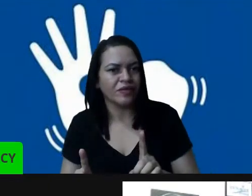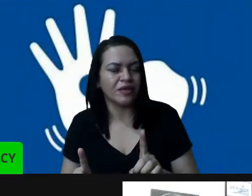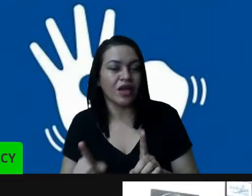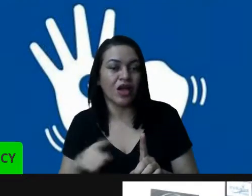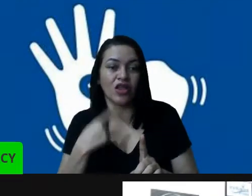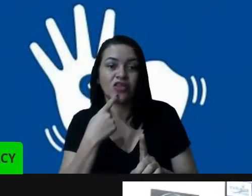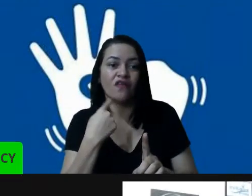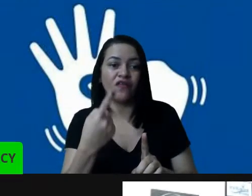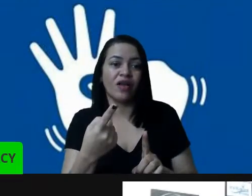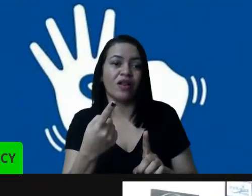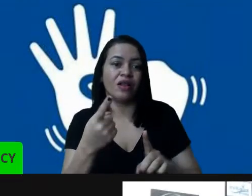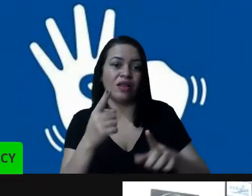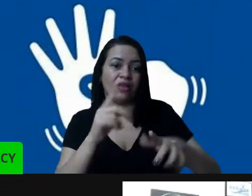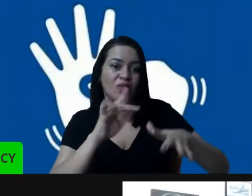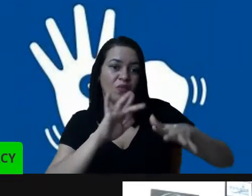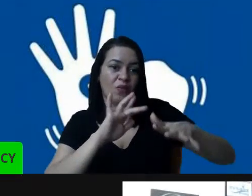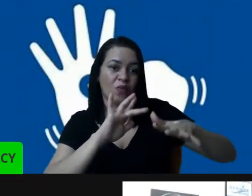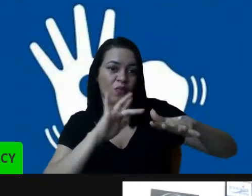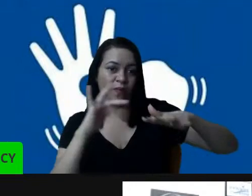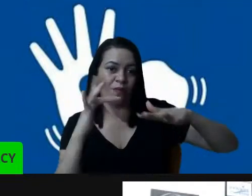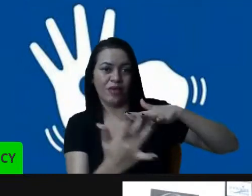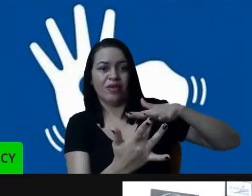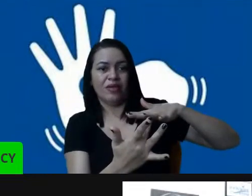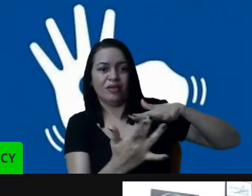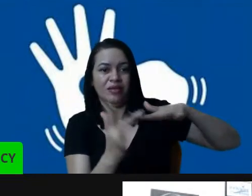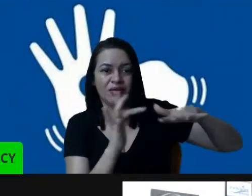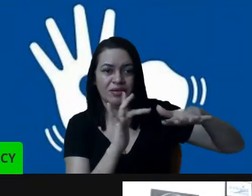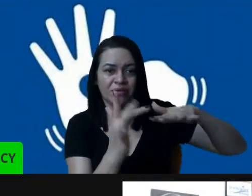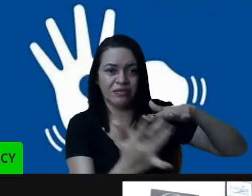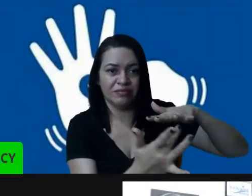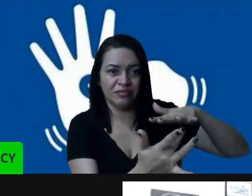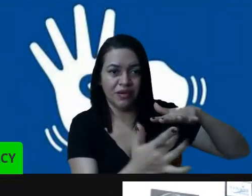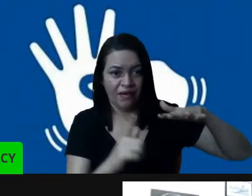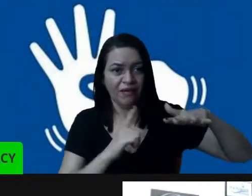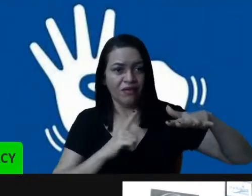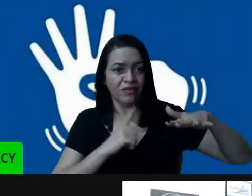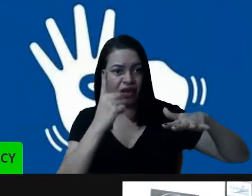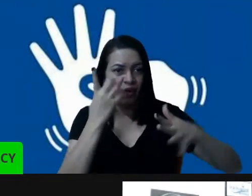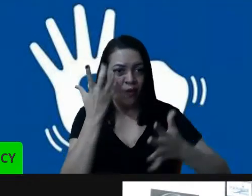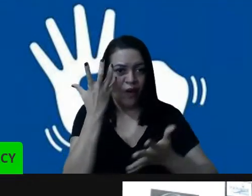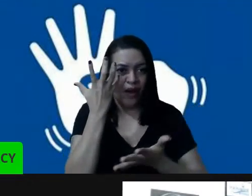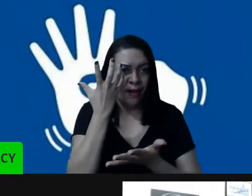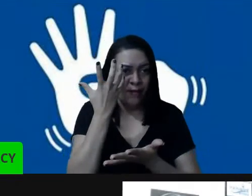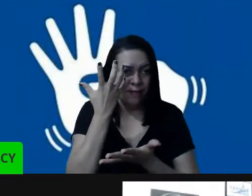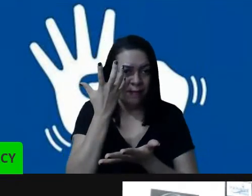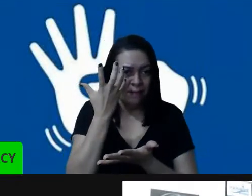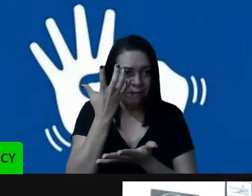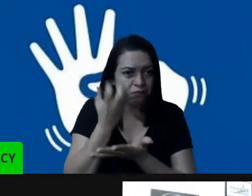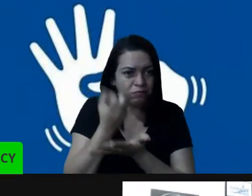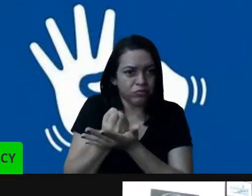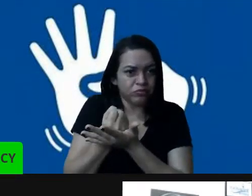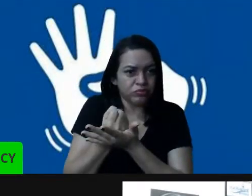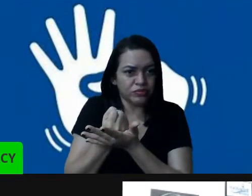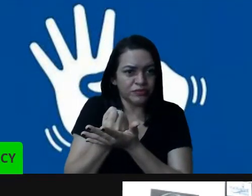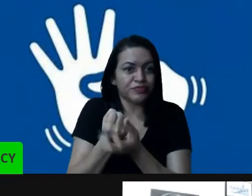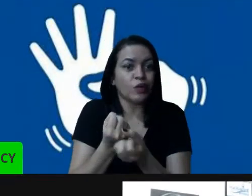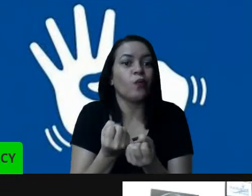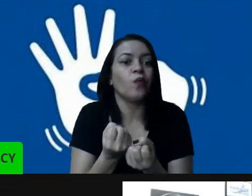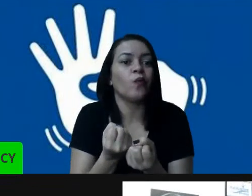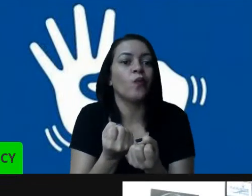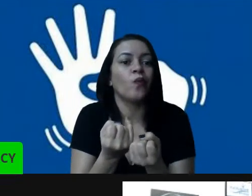tenho um aplicativo que eu baixo para o meu smartphone. Quantos não têm